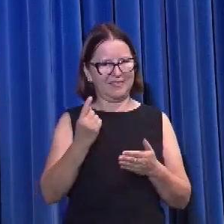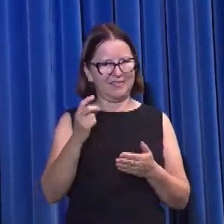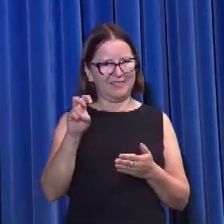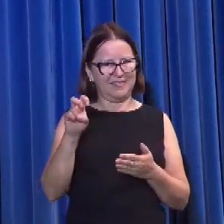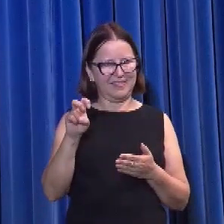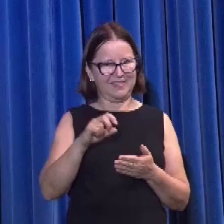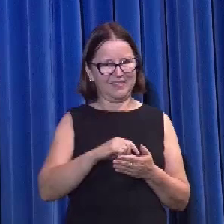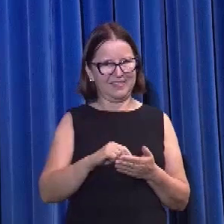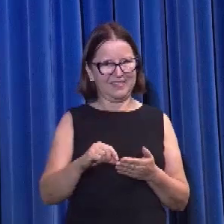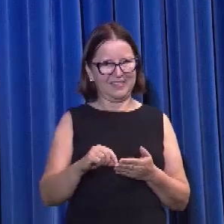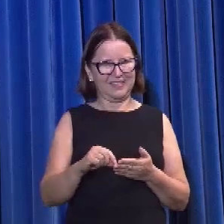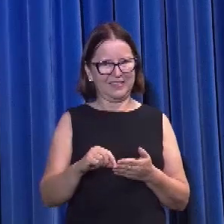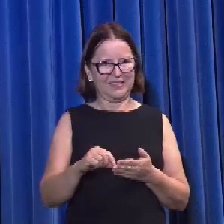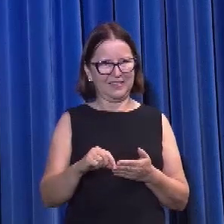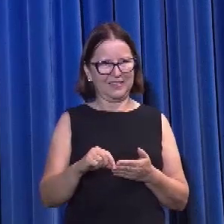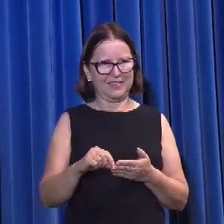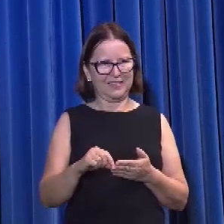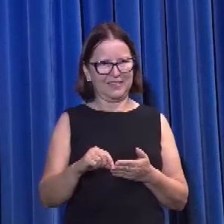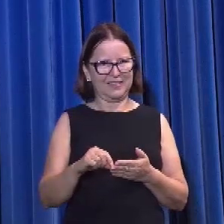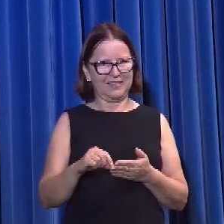15, versículo